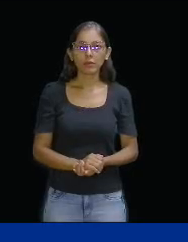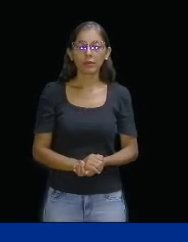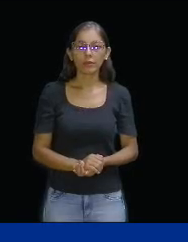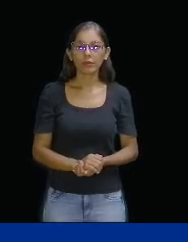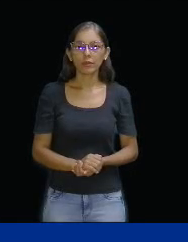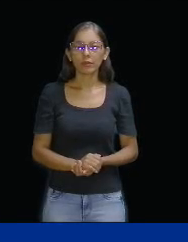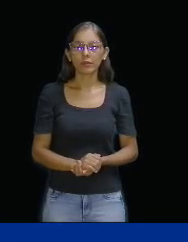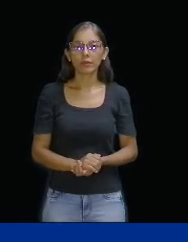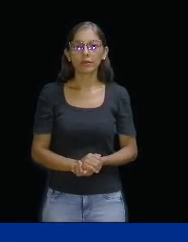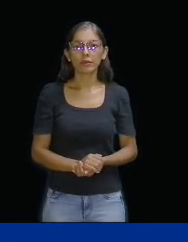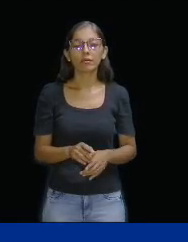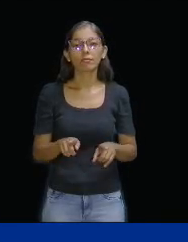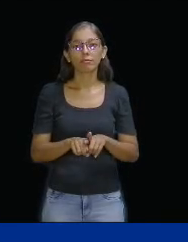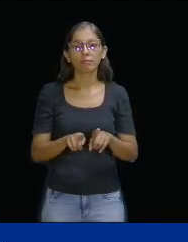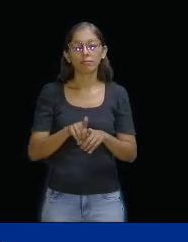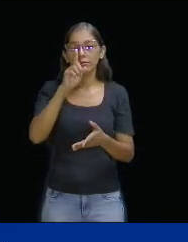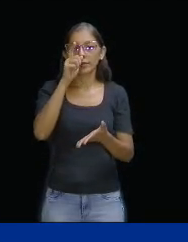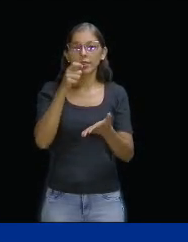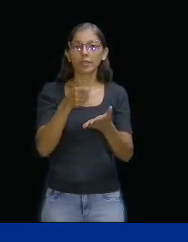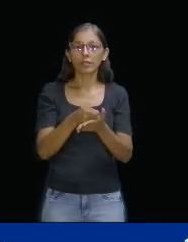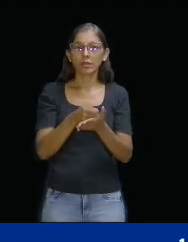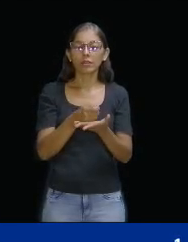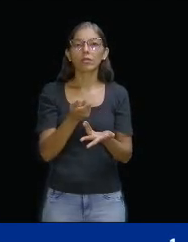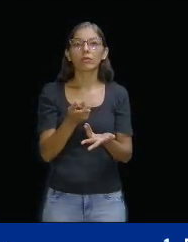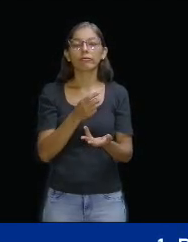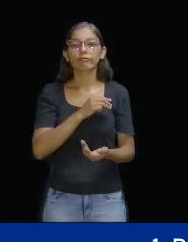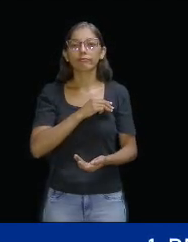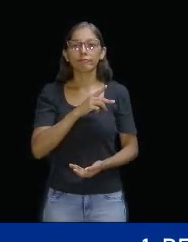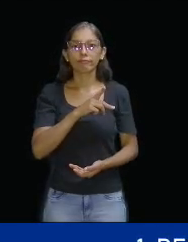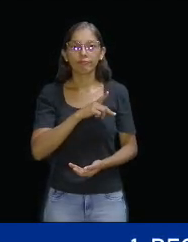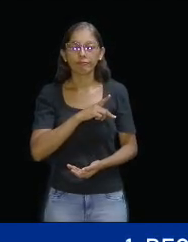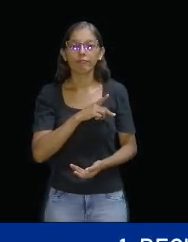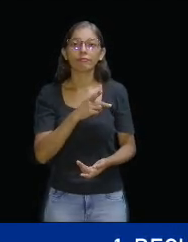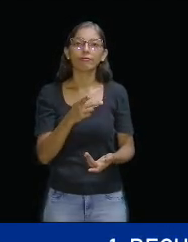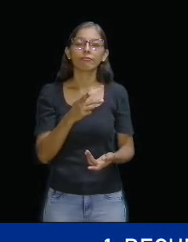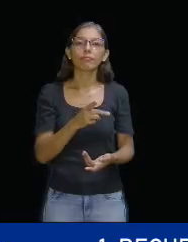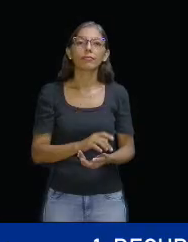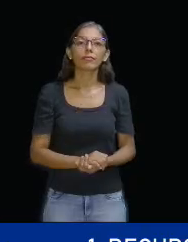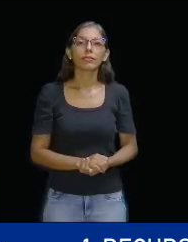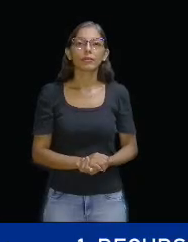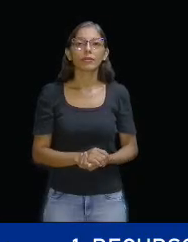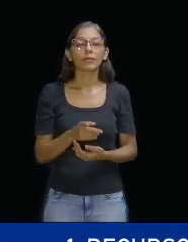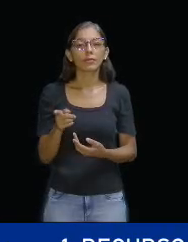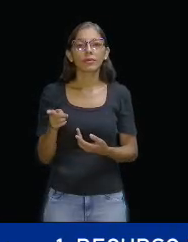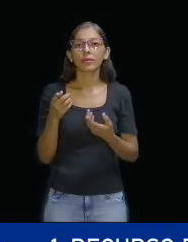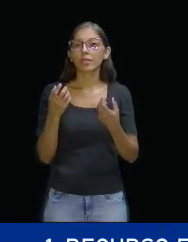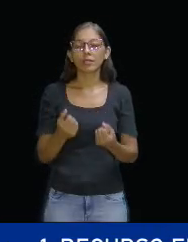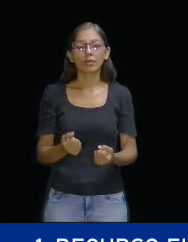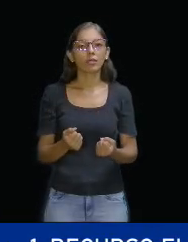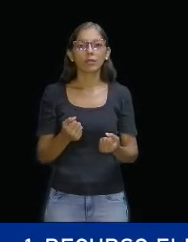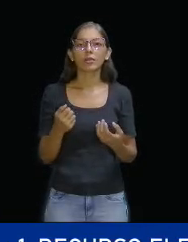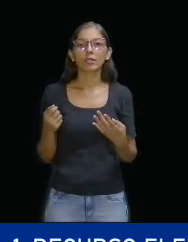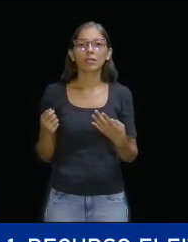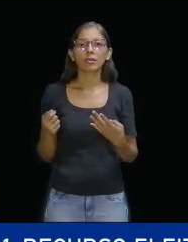o parecer do Ministério Público Eleitoral pelo não provimento